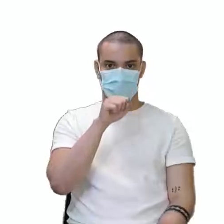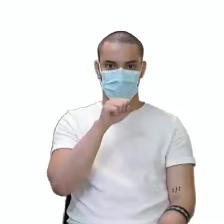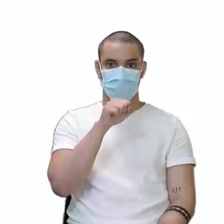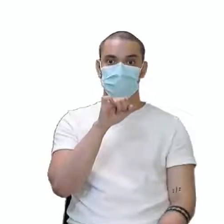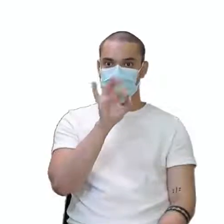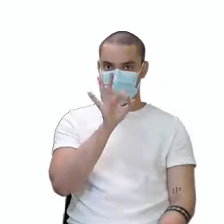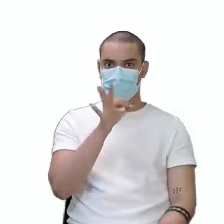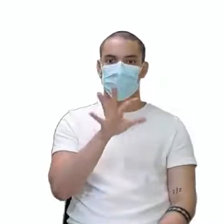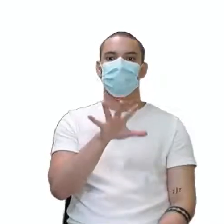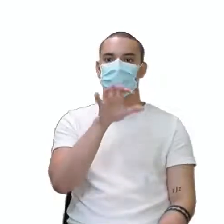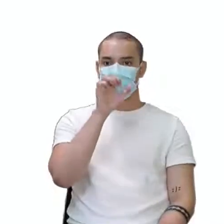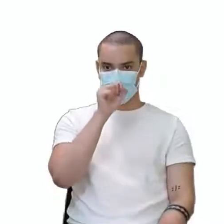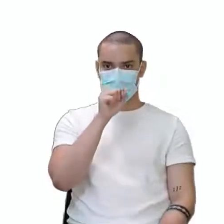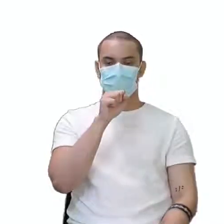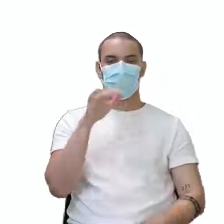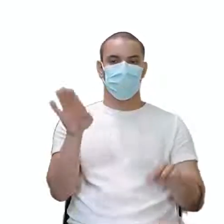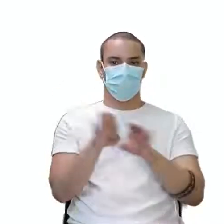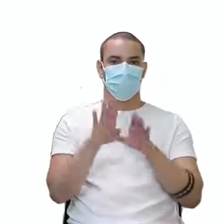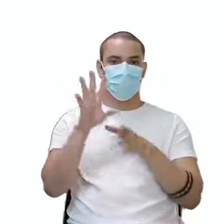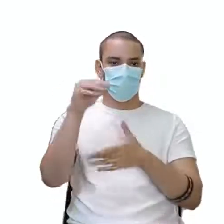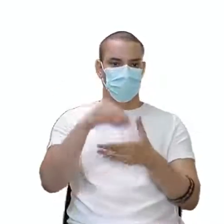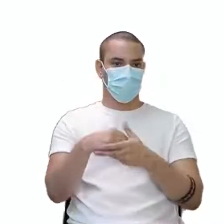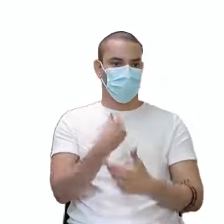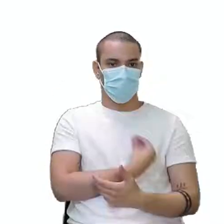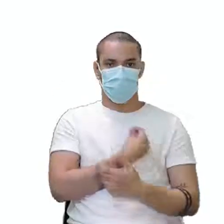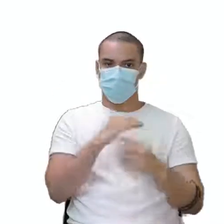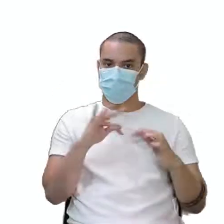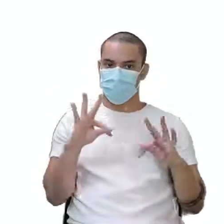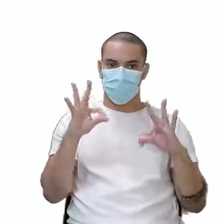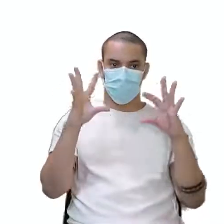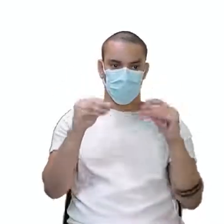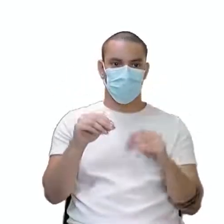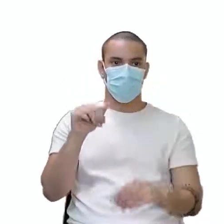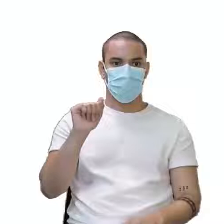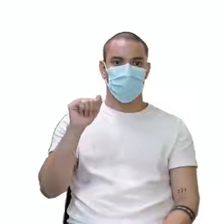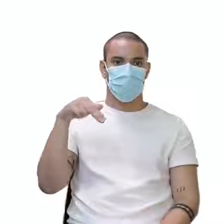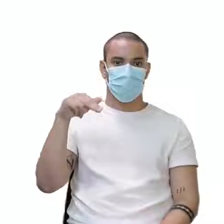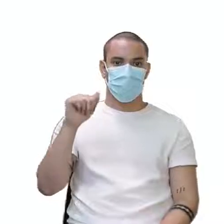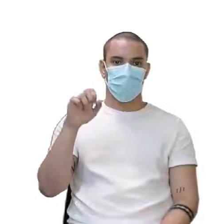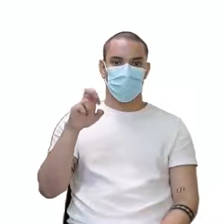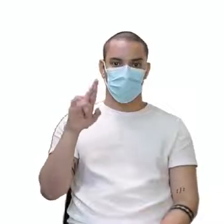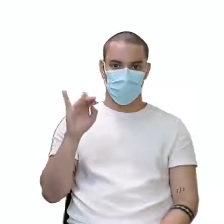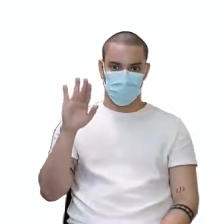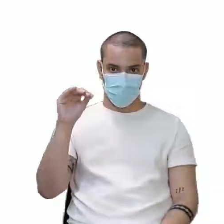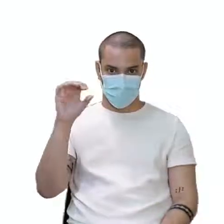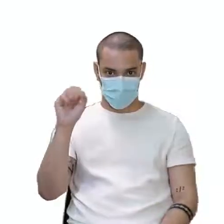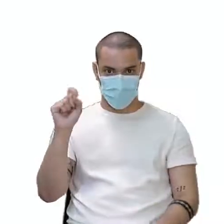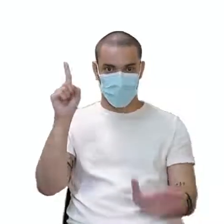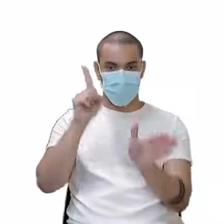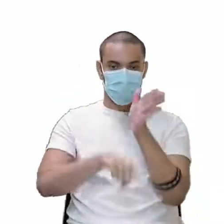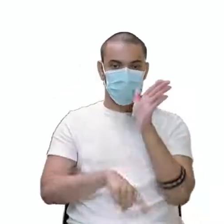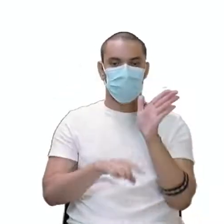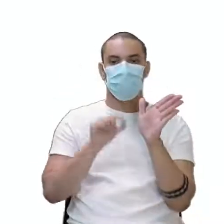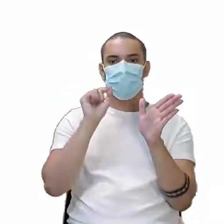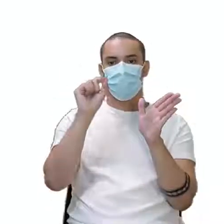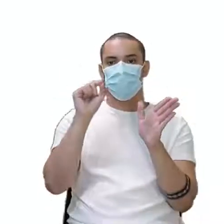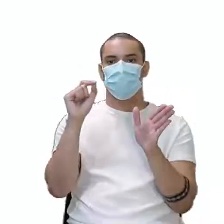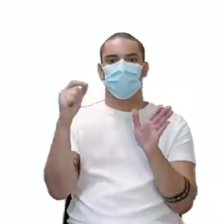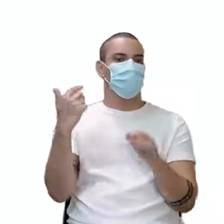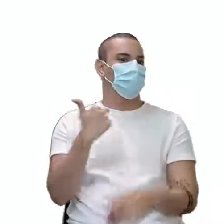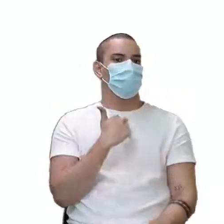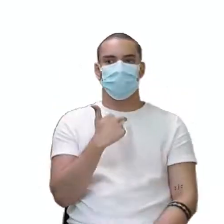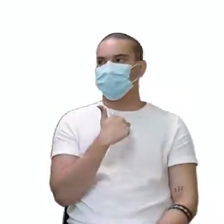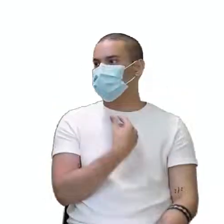respiração, né? Ela vai estar presente aí em todos os seres aeróbicos, com exceção daqueles que não